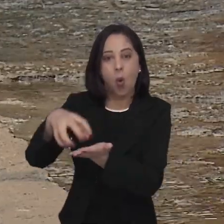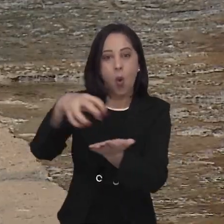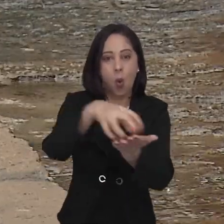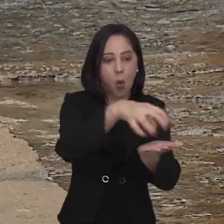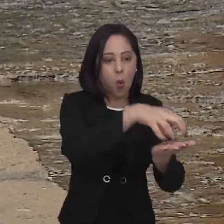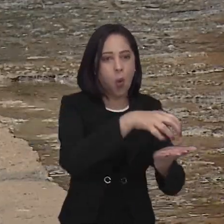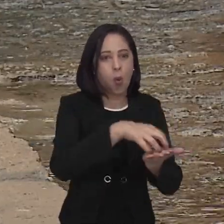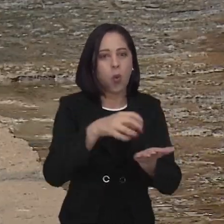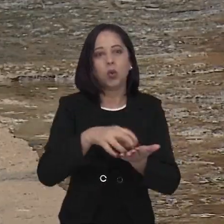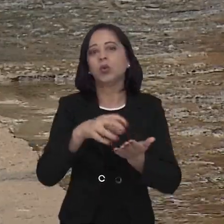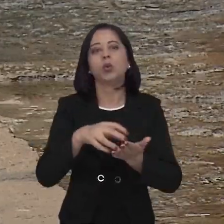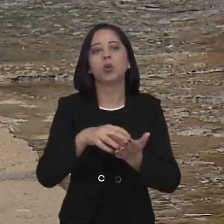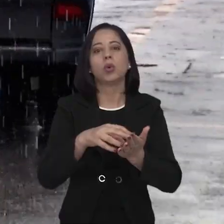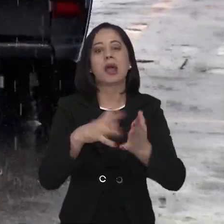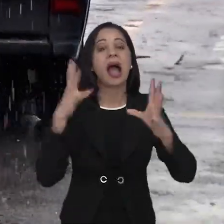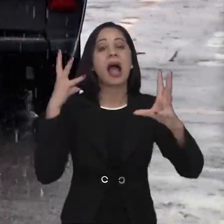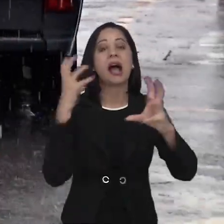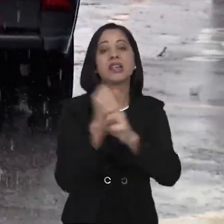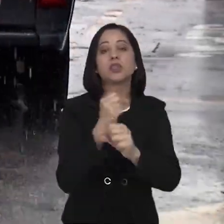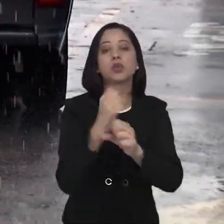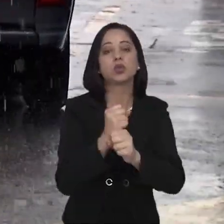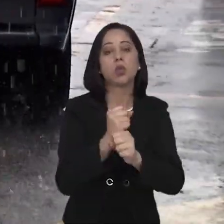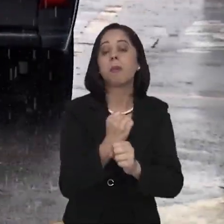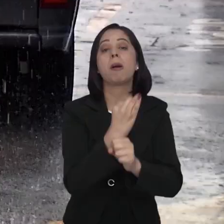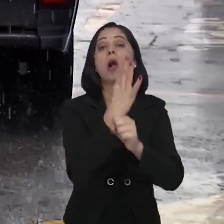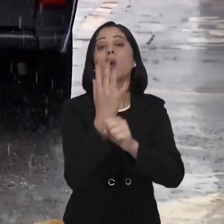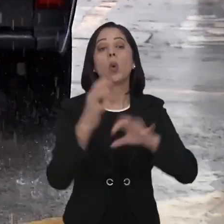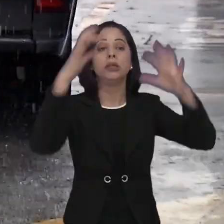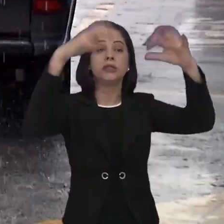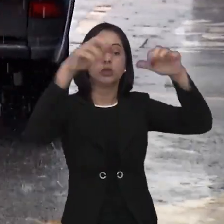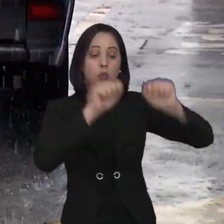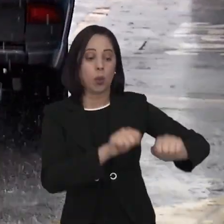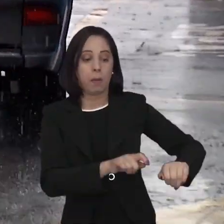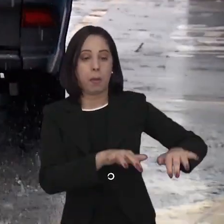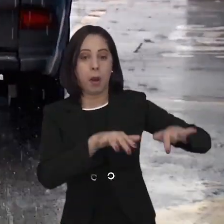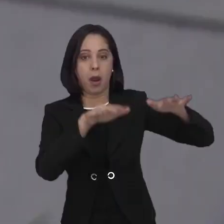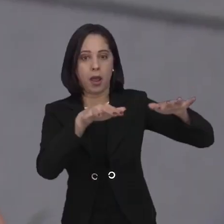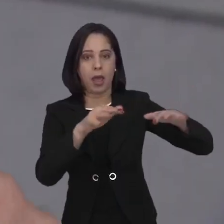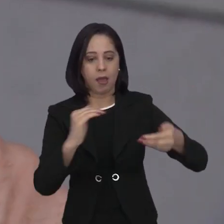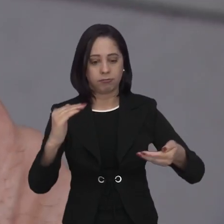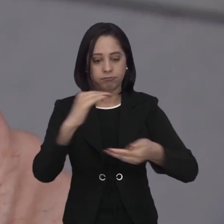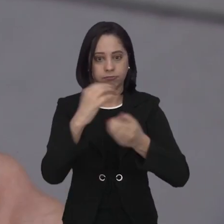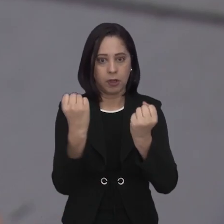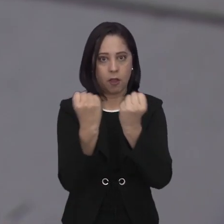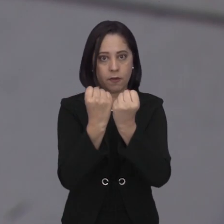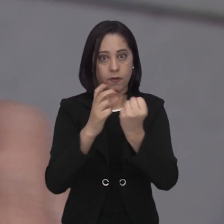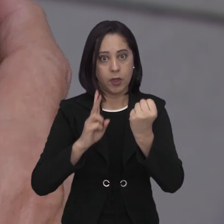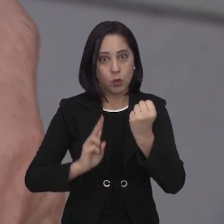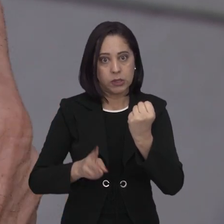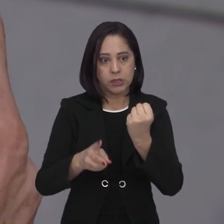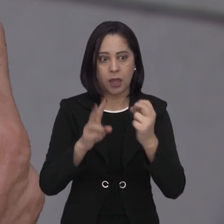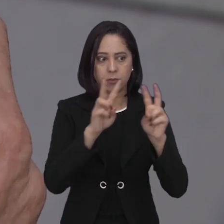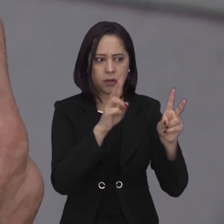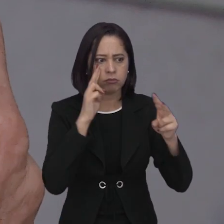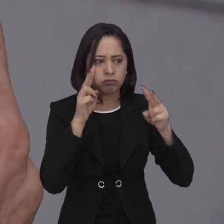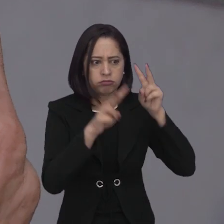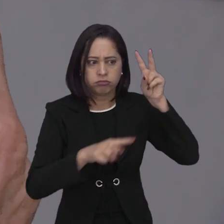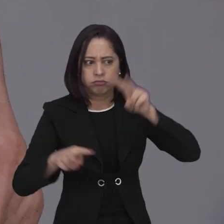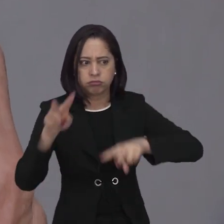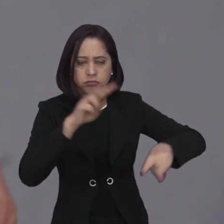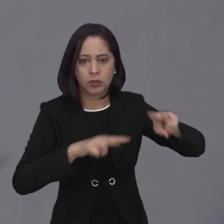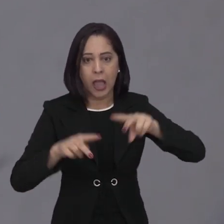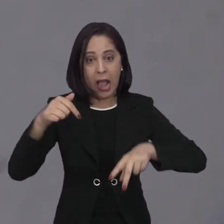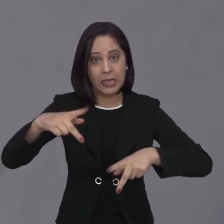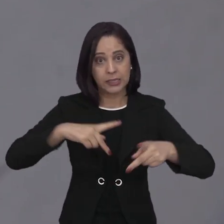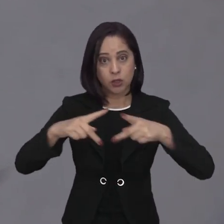de precipitação de chuvas, é feito a todo momento pela Defesa Civil. São José conta com 35